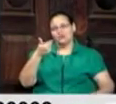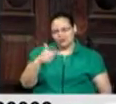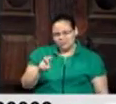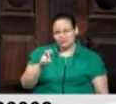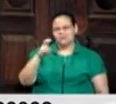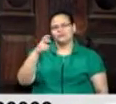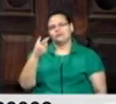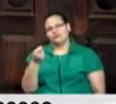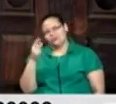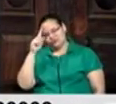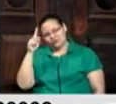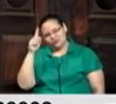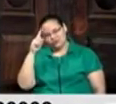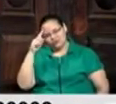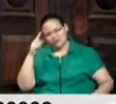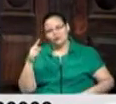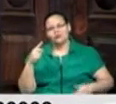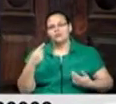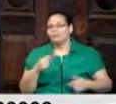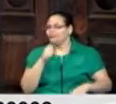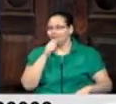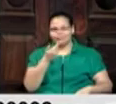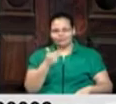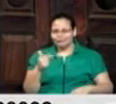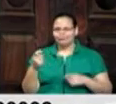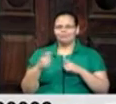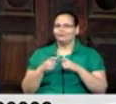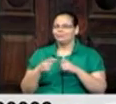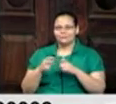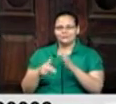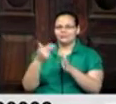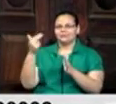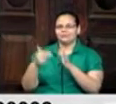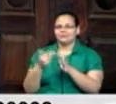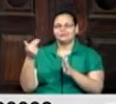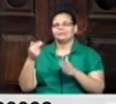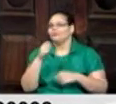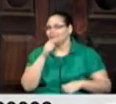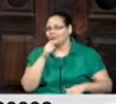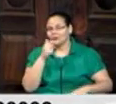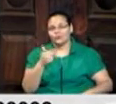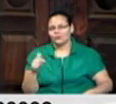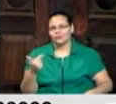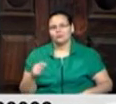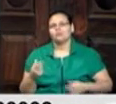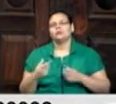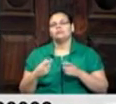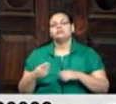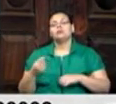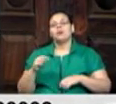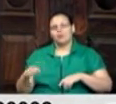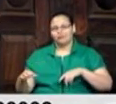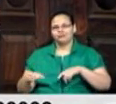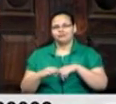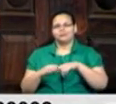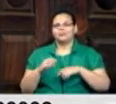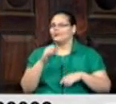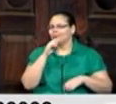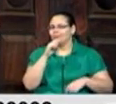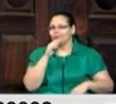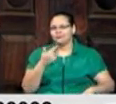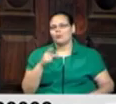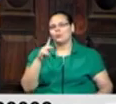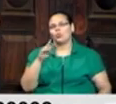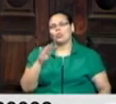com o osso encanado torto, porque não teve quem fizesse a cirurgia, ou porque não teve a prótese lá para colocar na perna do